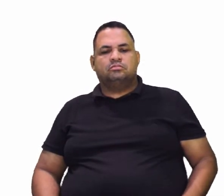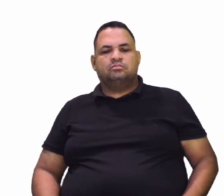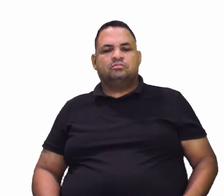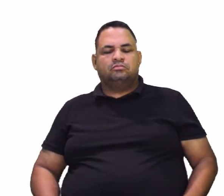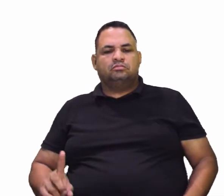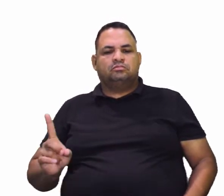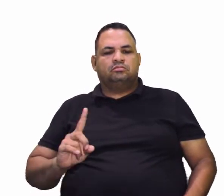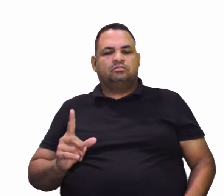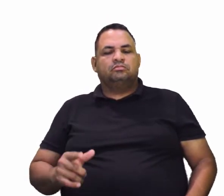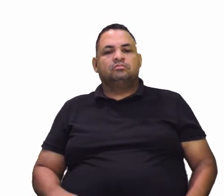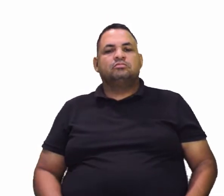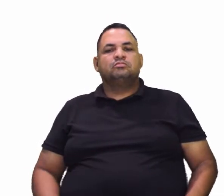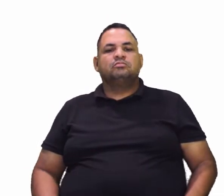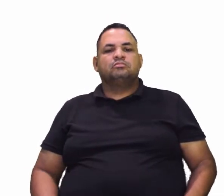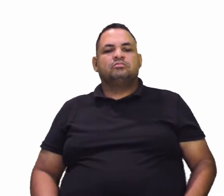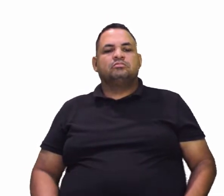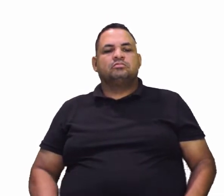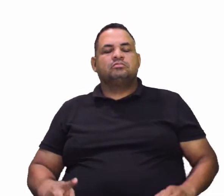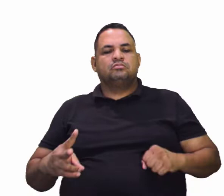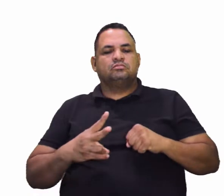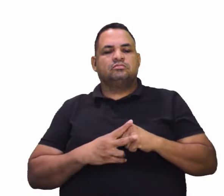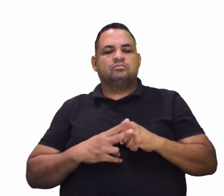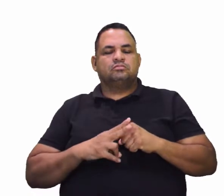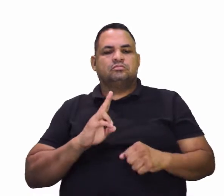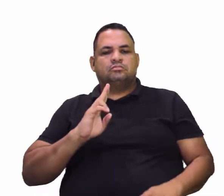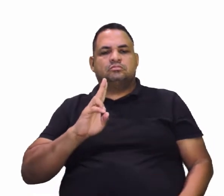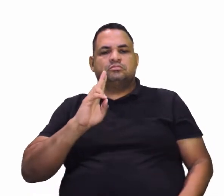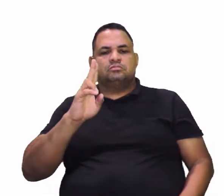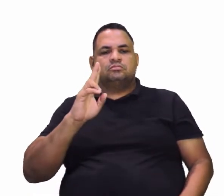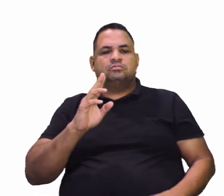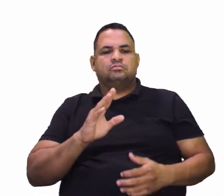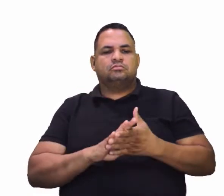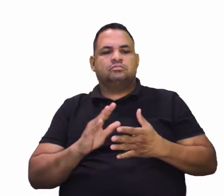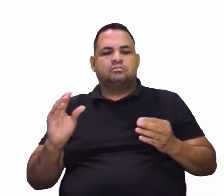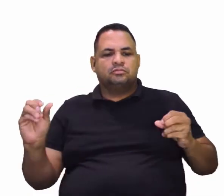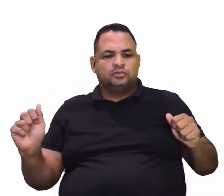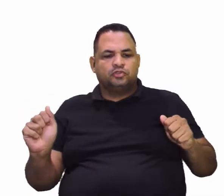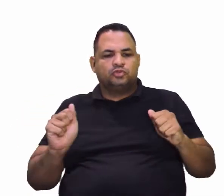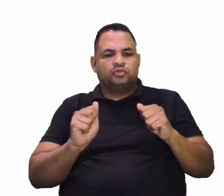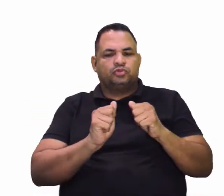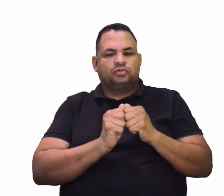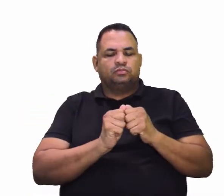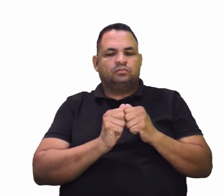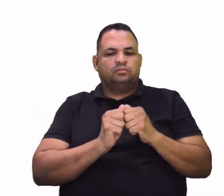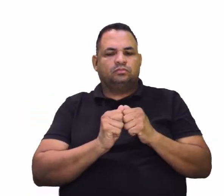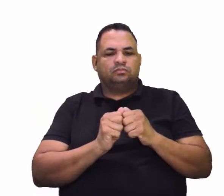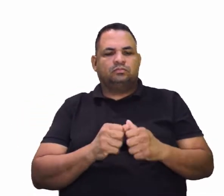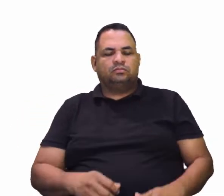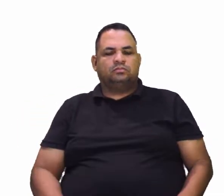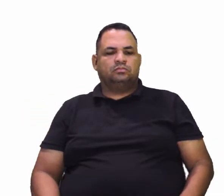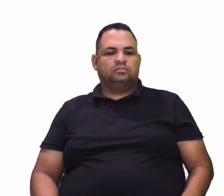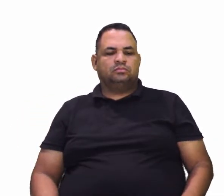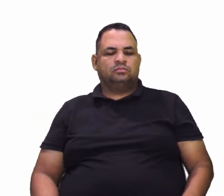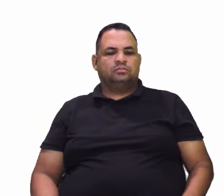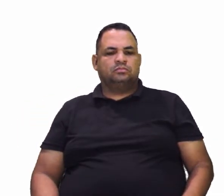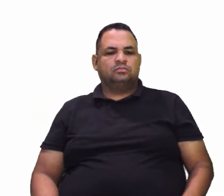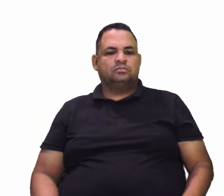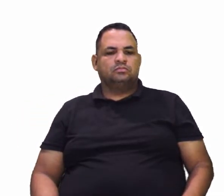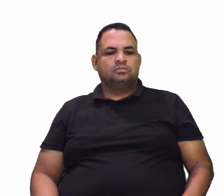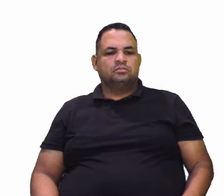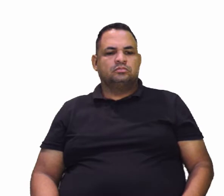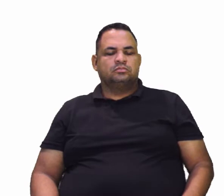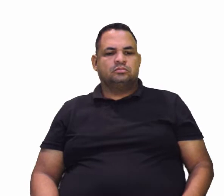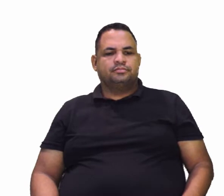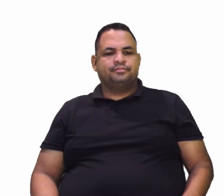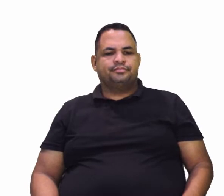negativas, né, interrogativa negativa, o meu verbo eu sempre vem assim contraído. Então, vai ficar won't they try?